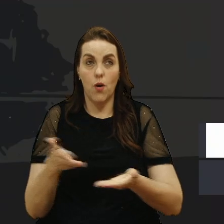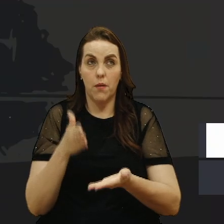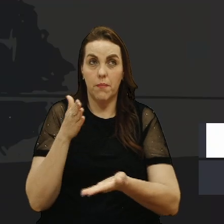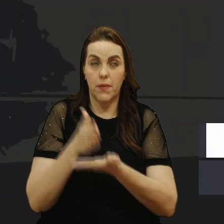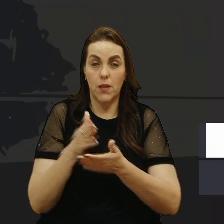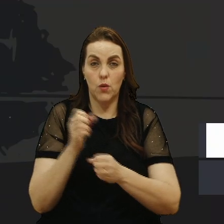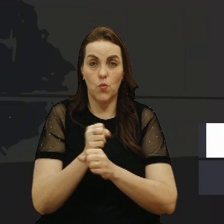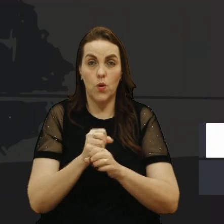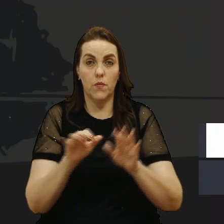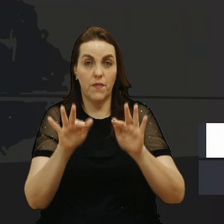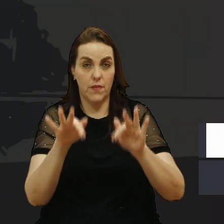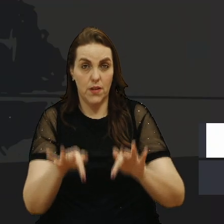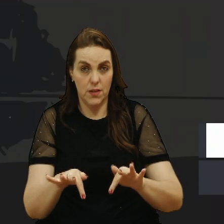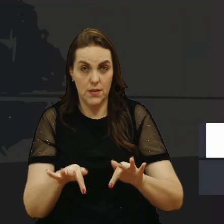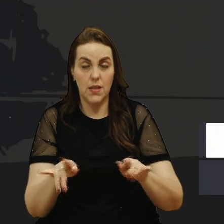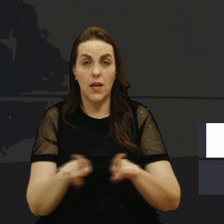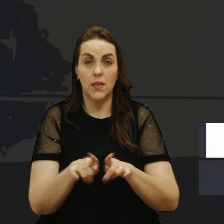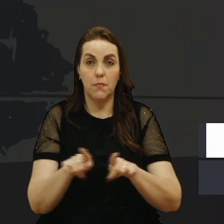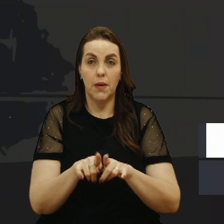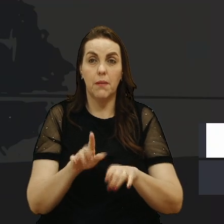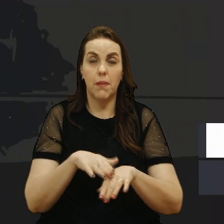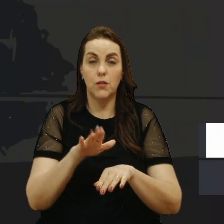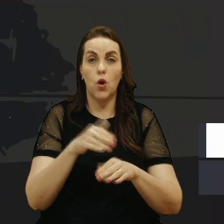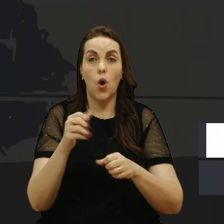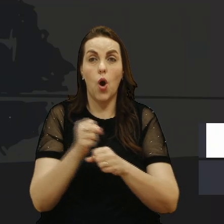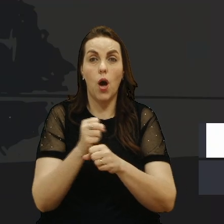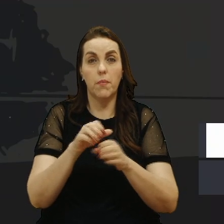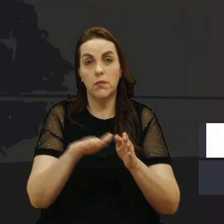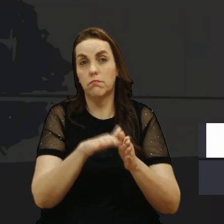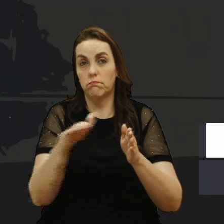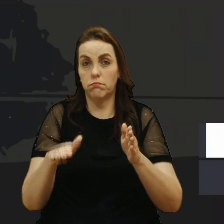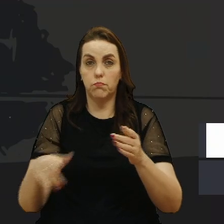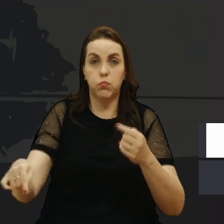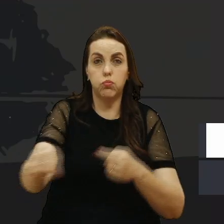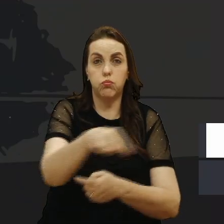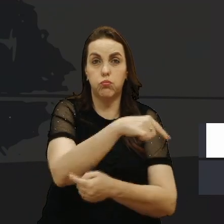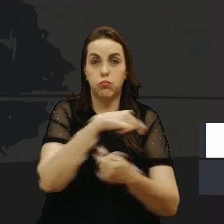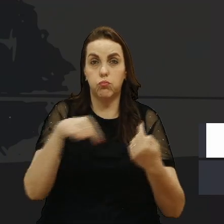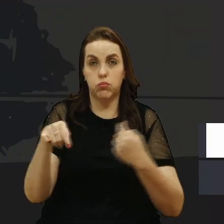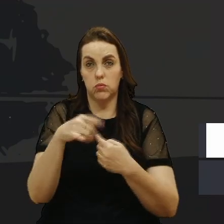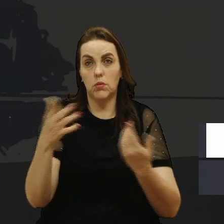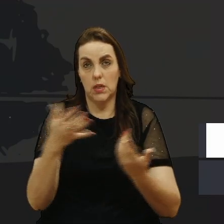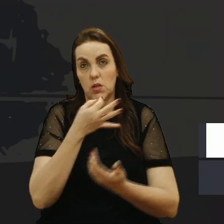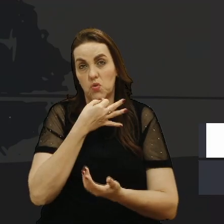concluir e aí se encaixar com as demais obras de duplicação do contorno de Caxias.